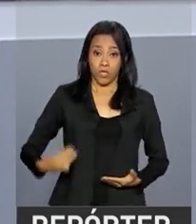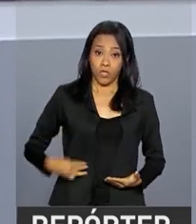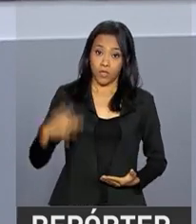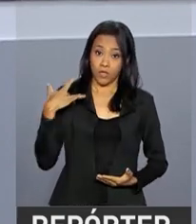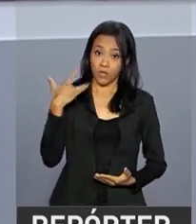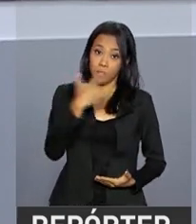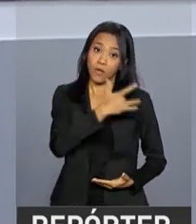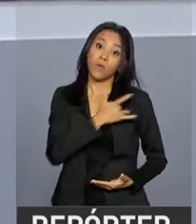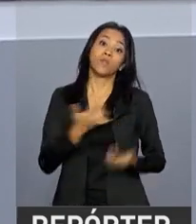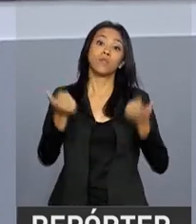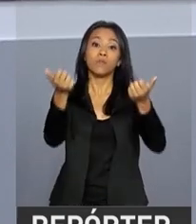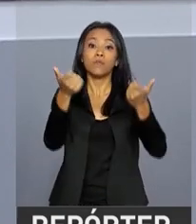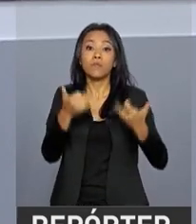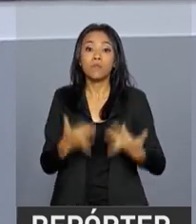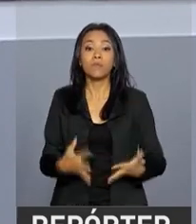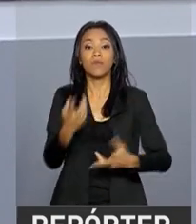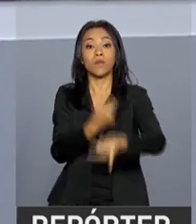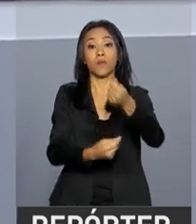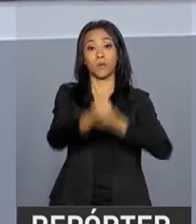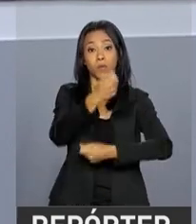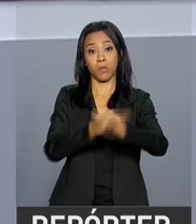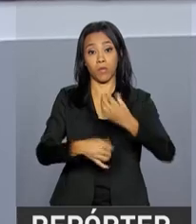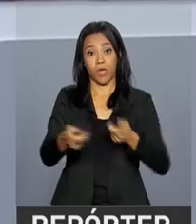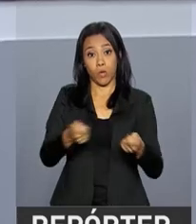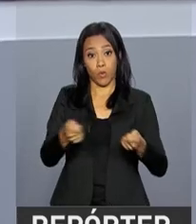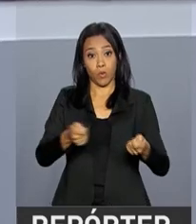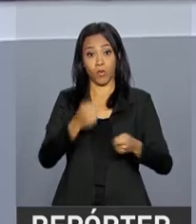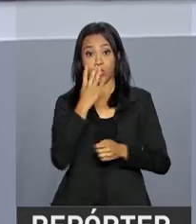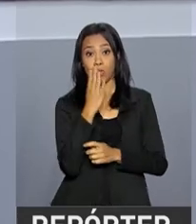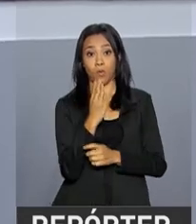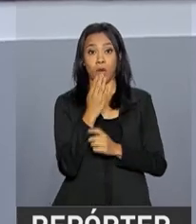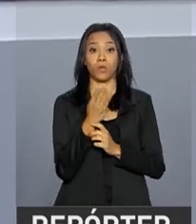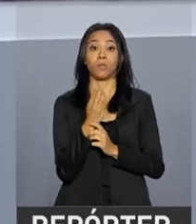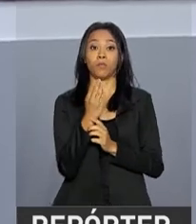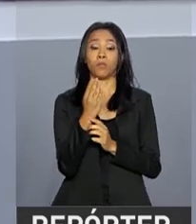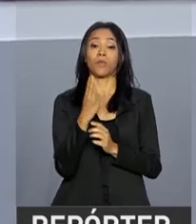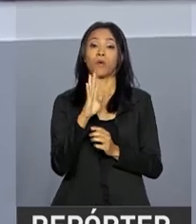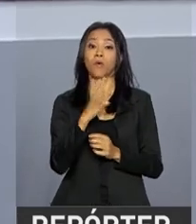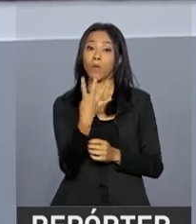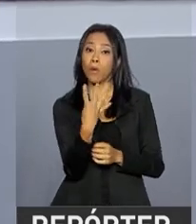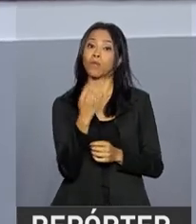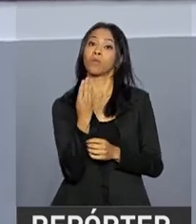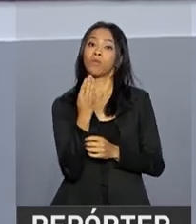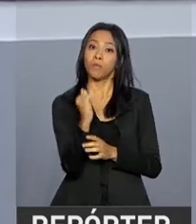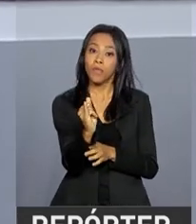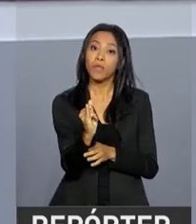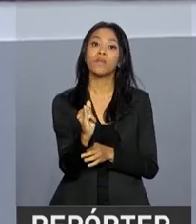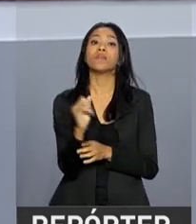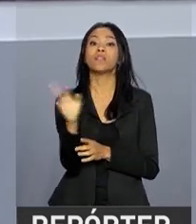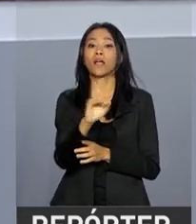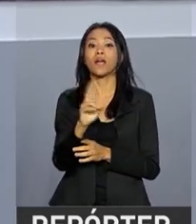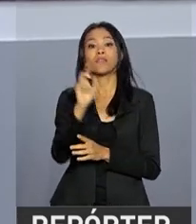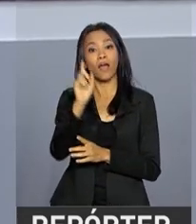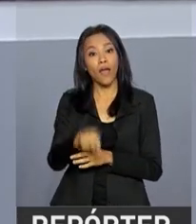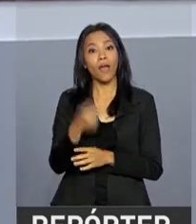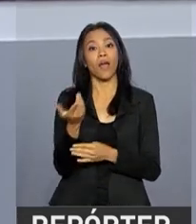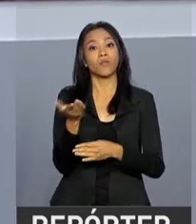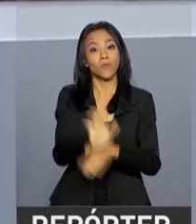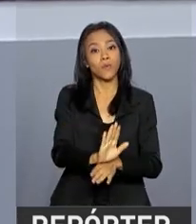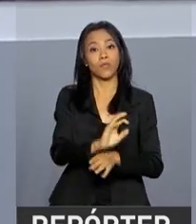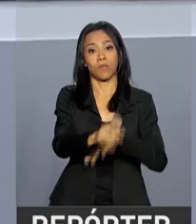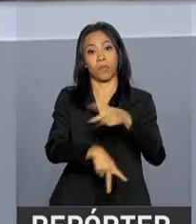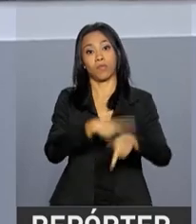barros destacou que a economia de mais de 4 bilhões de reais se reverte em benefícios para para a população como a renovação